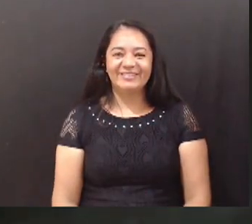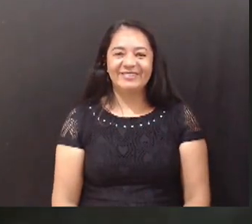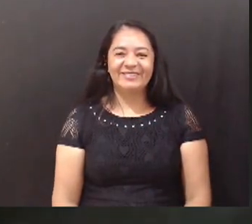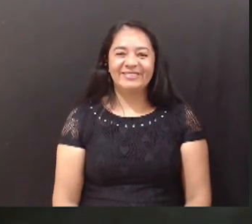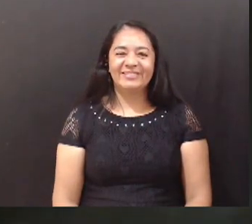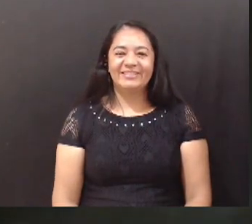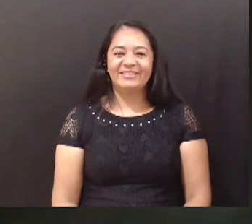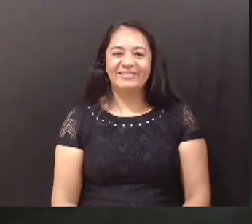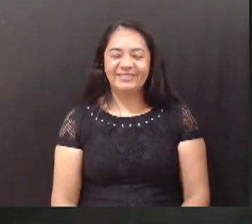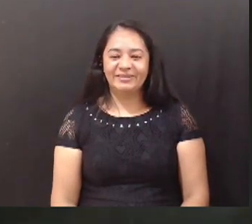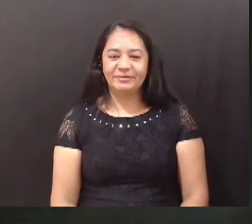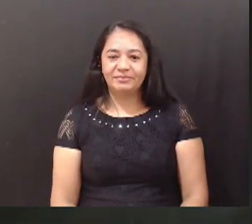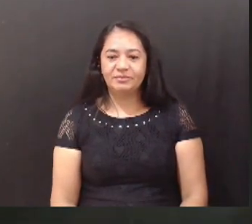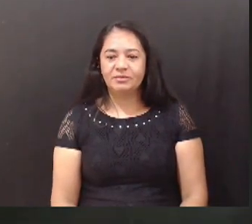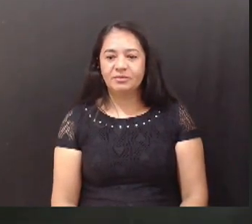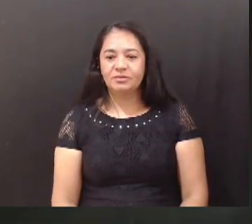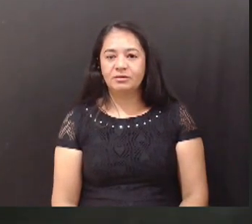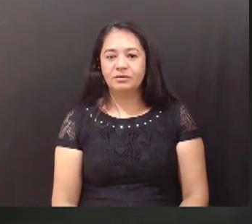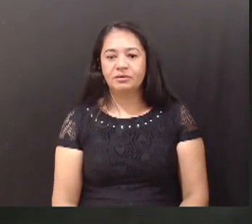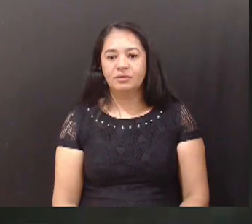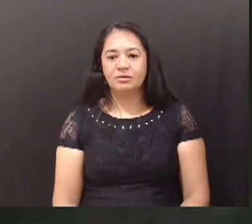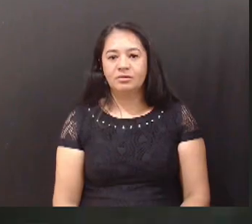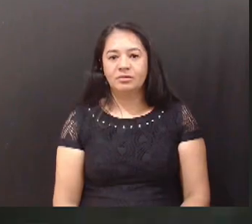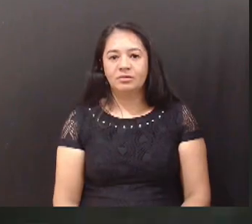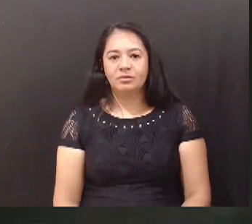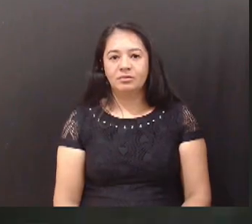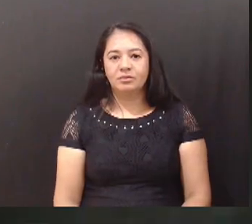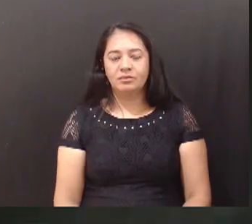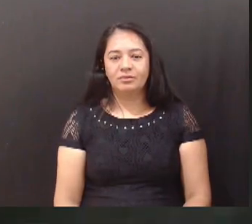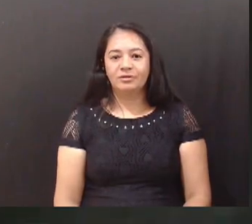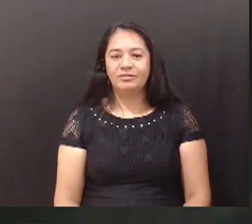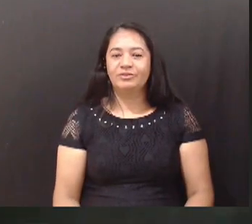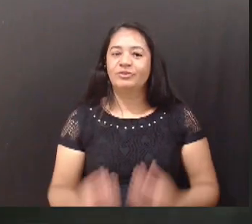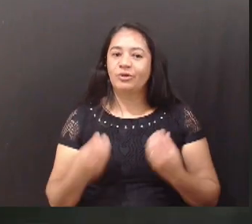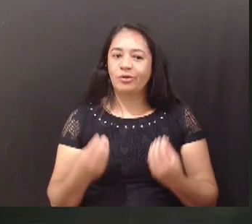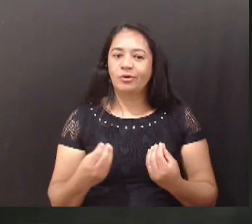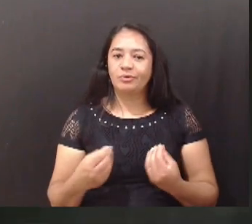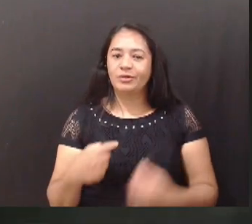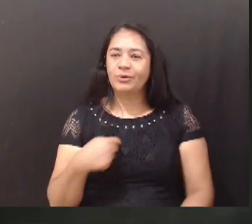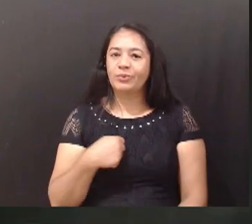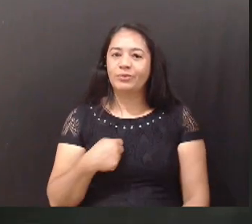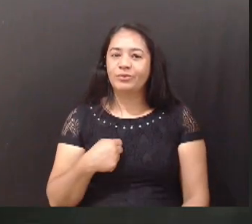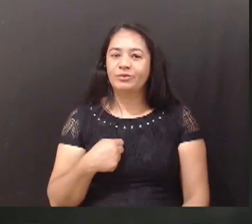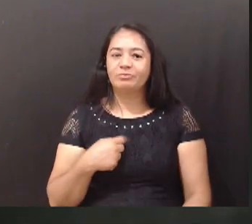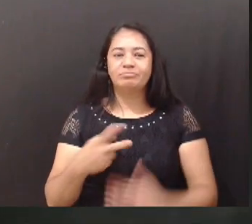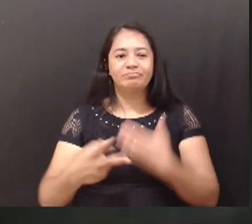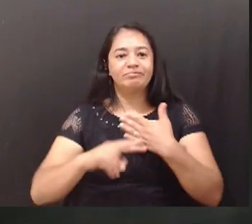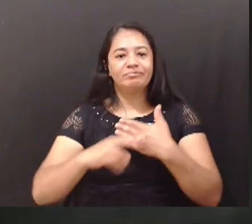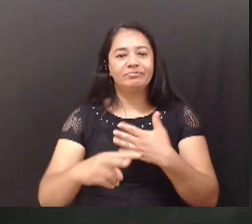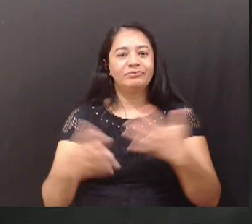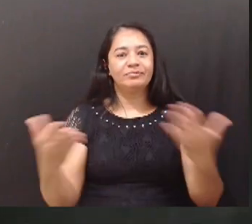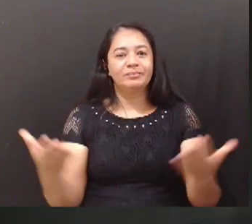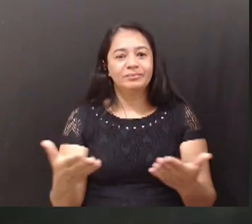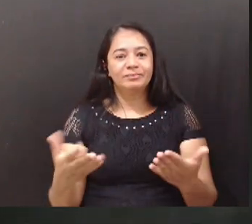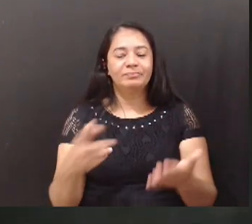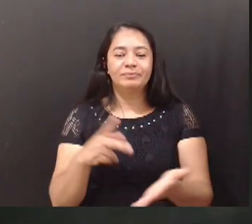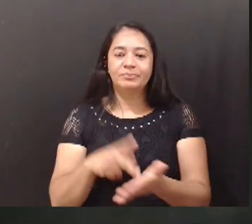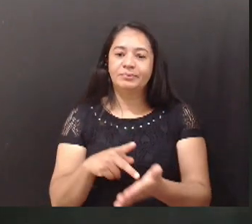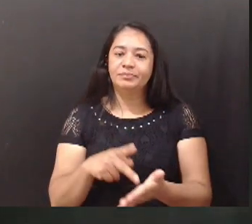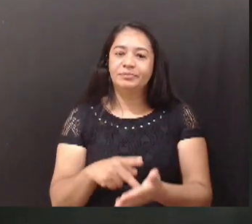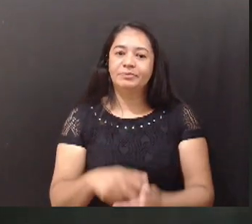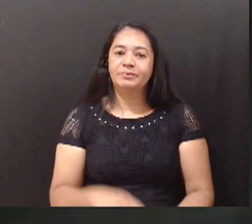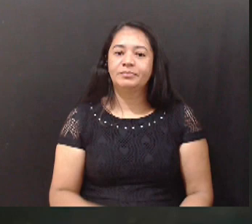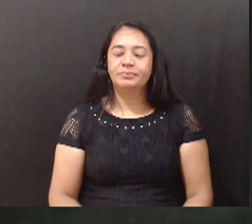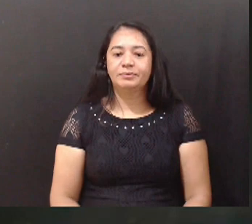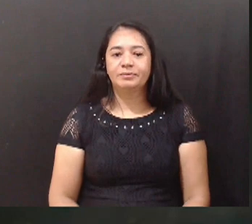Vamos lá! Gente, que maravilha! Olha isso, né? Eu tô impactada com o programa de hoje, de verdade. E a produção tá me falando